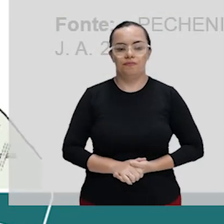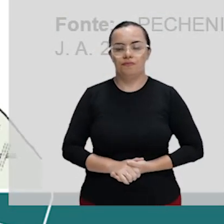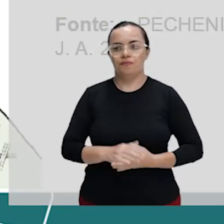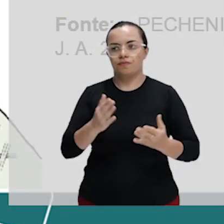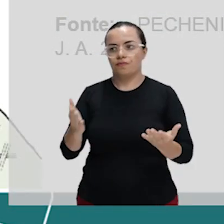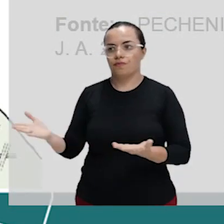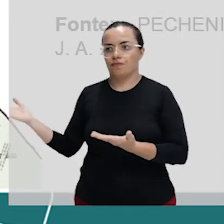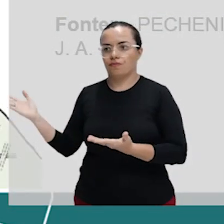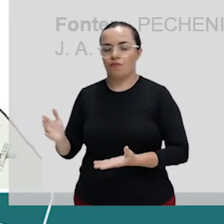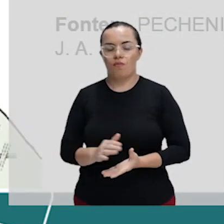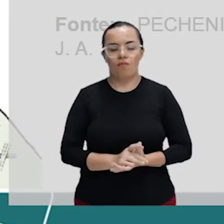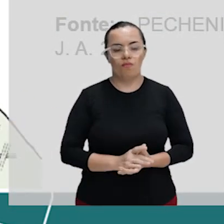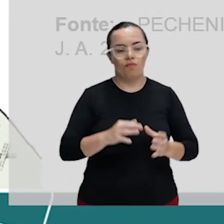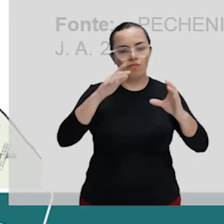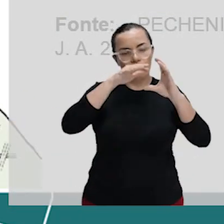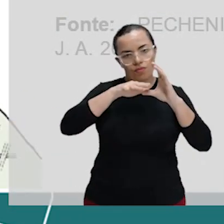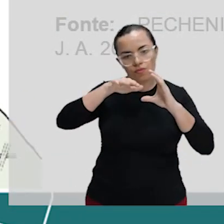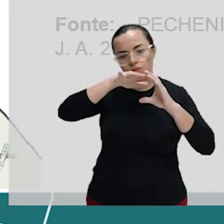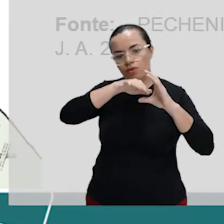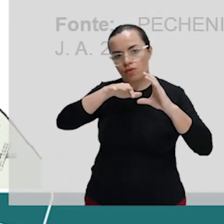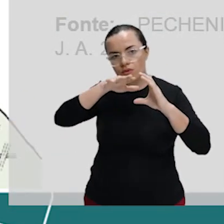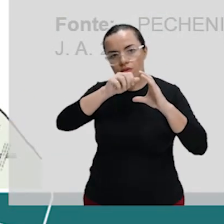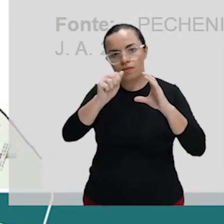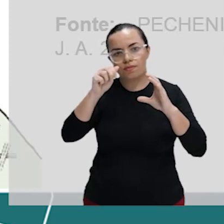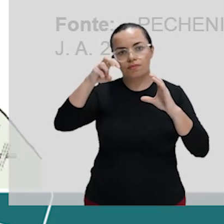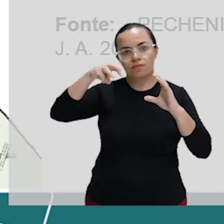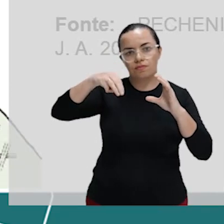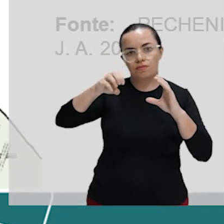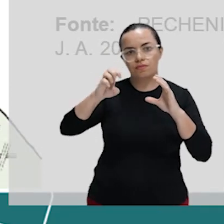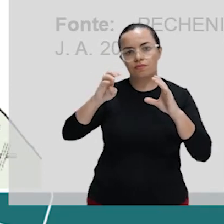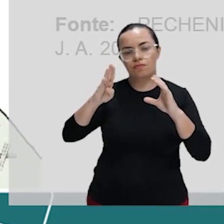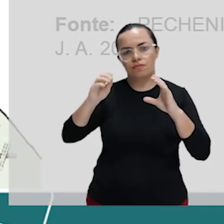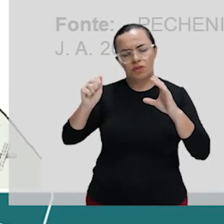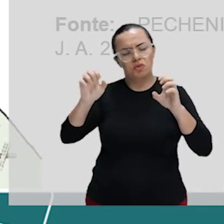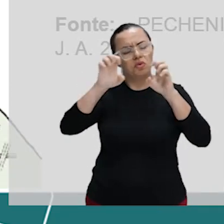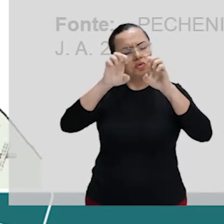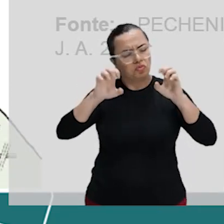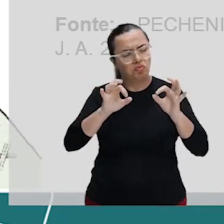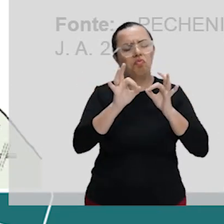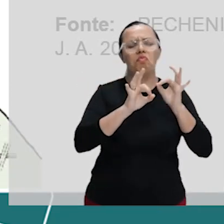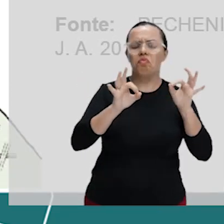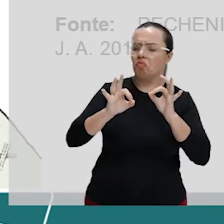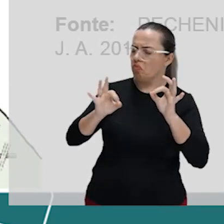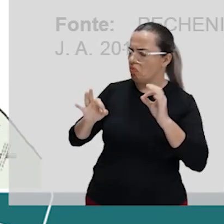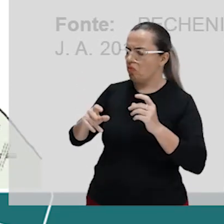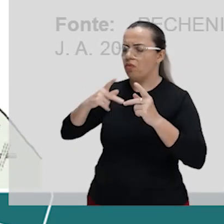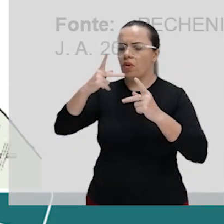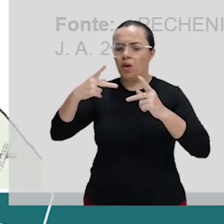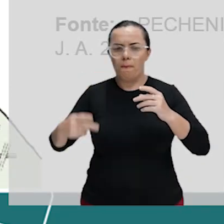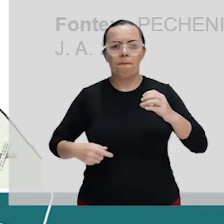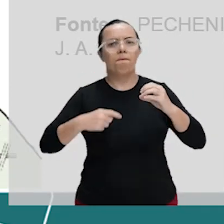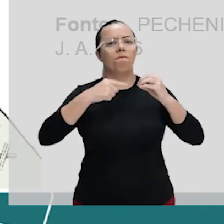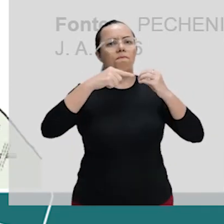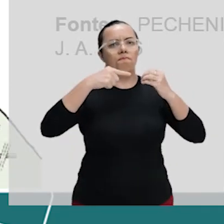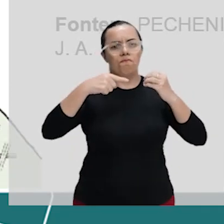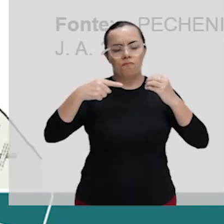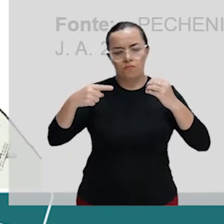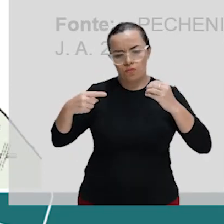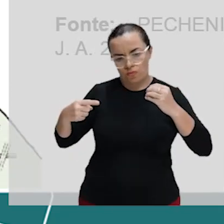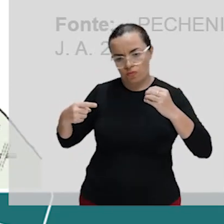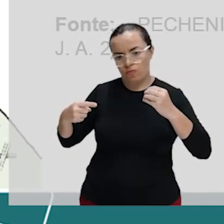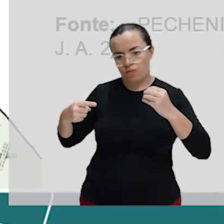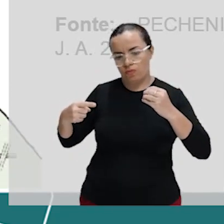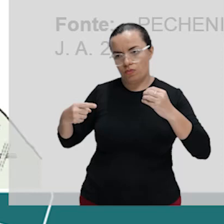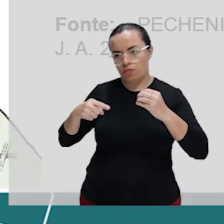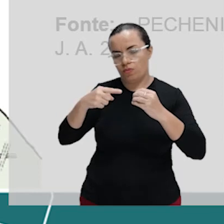citoplasma da ameba, todo organizadinho, com as proteínas de actina tudo organizadinha, só que quando